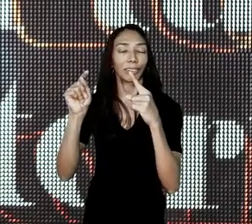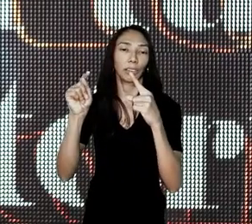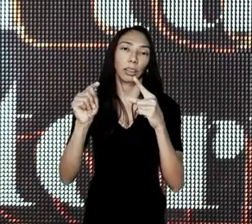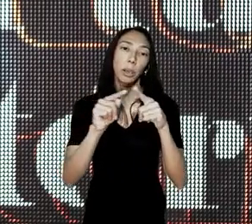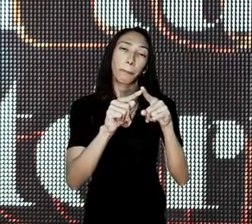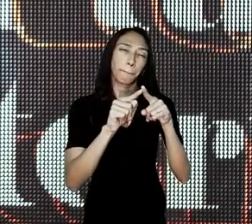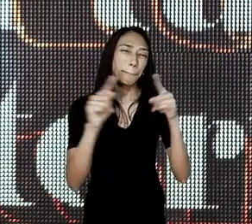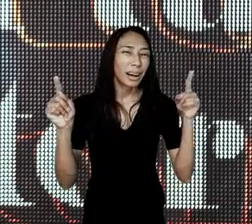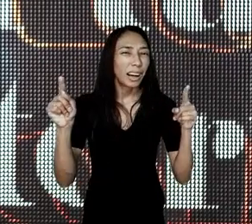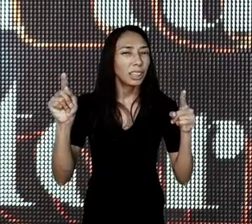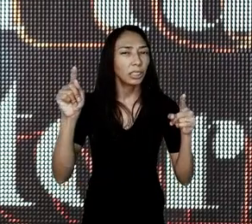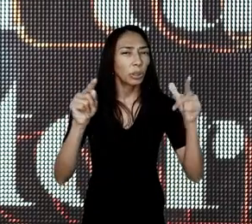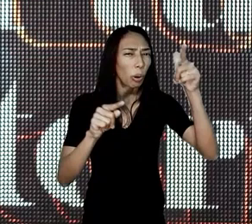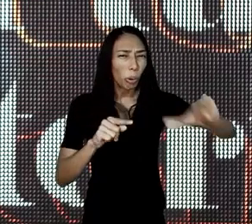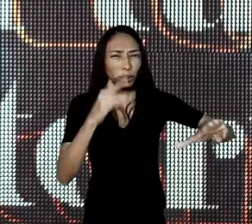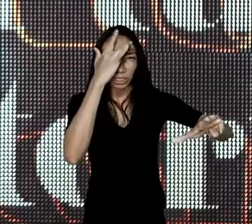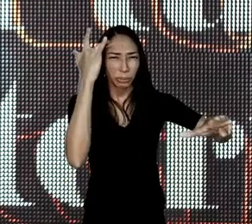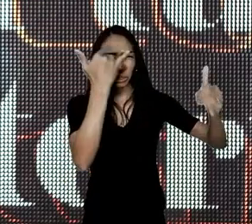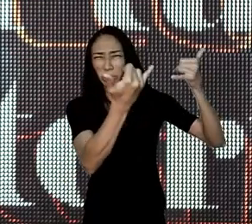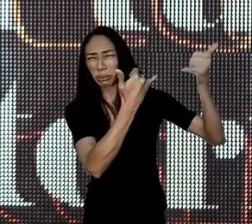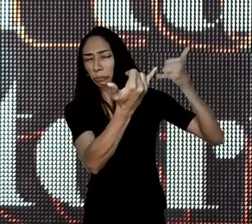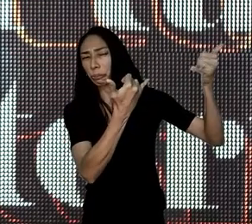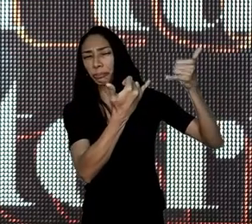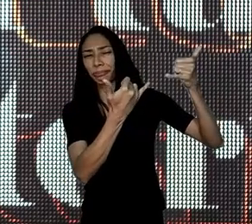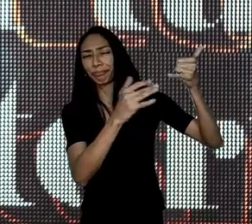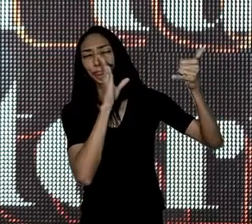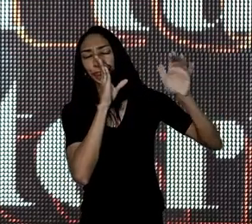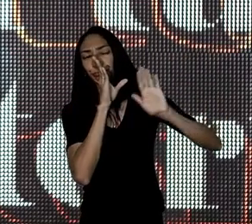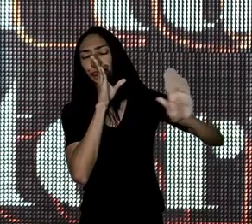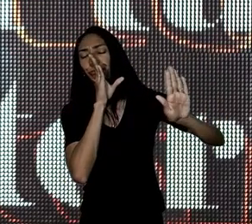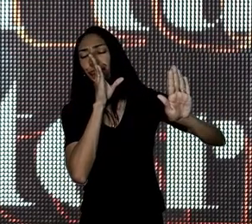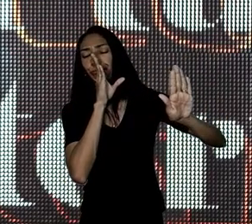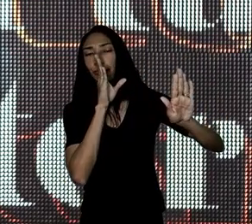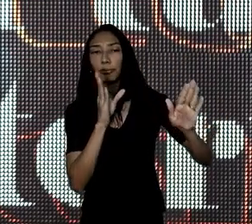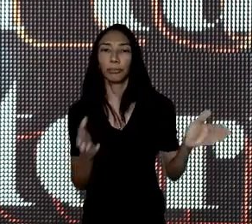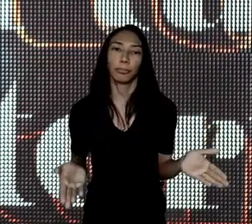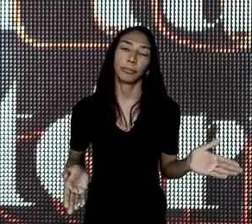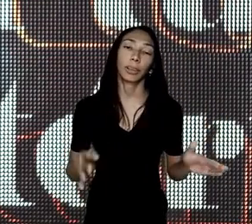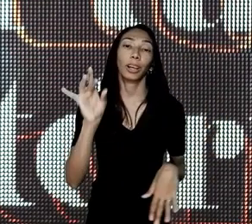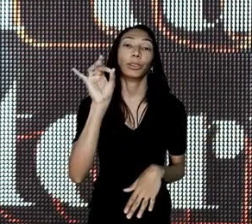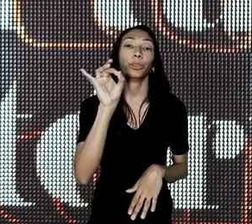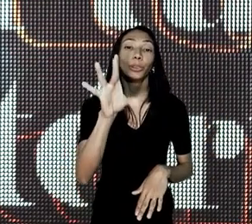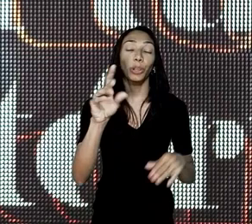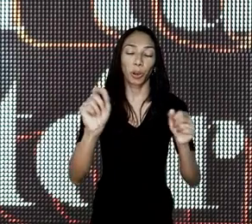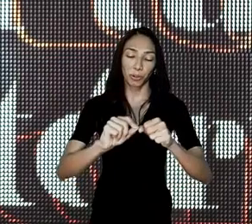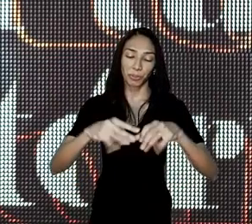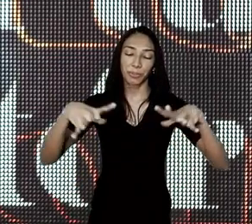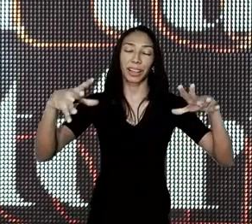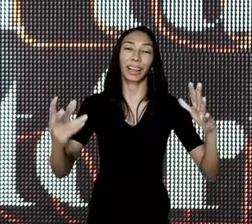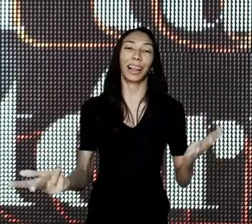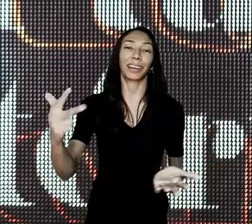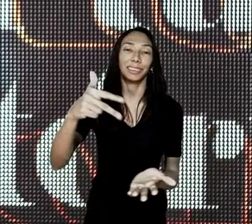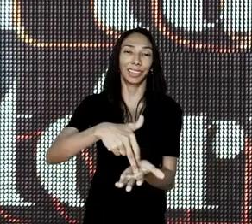outras vozes, conta não. Deixa para mostrar a menina viva. Deixa para mostrar quando o milagre da